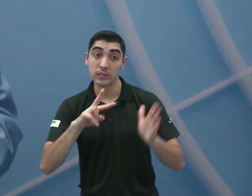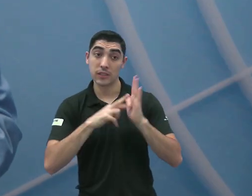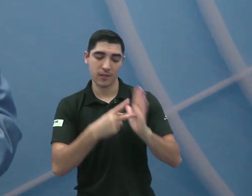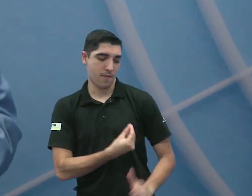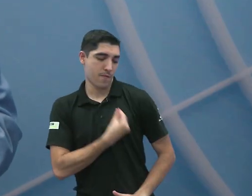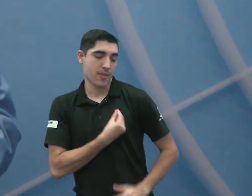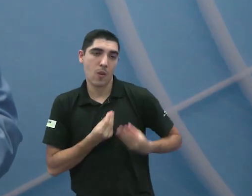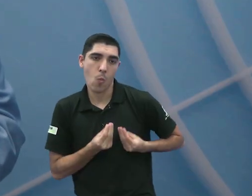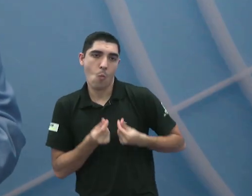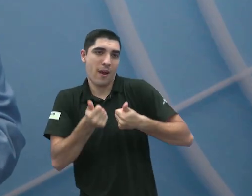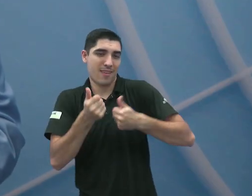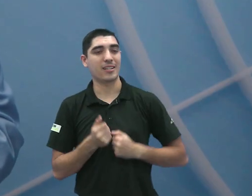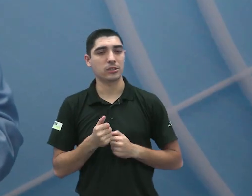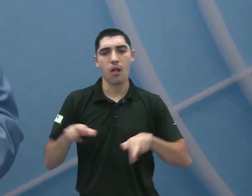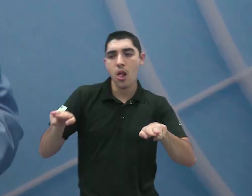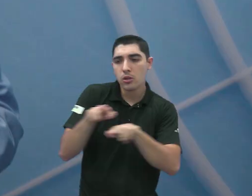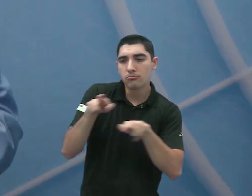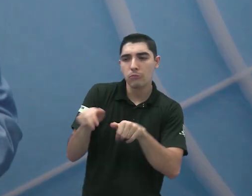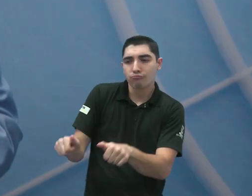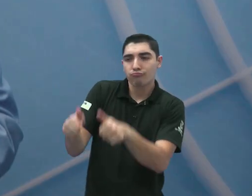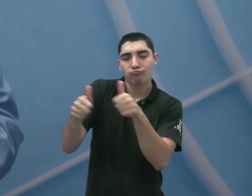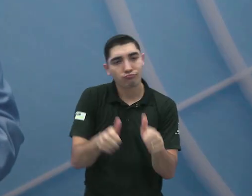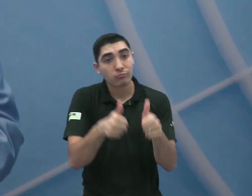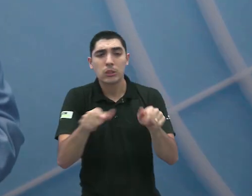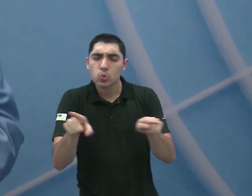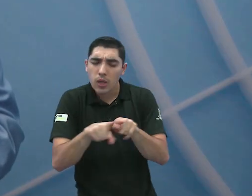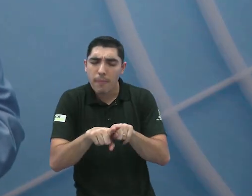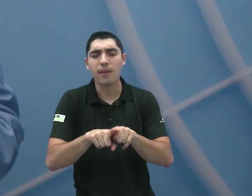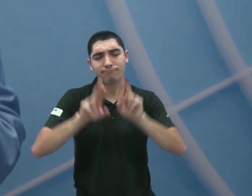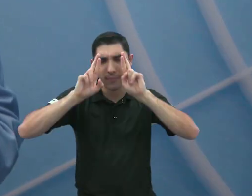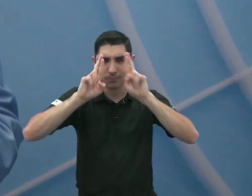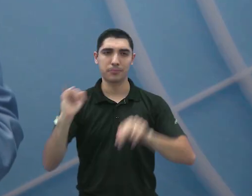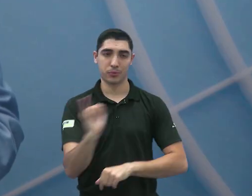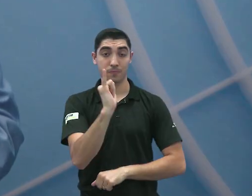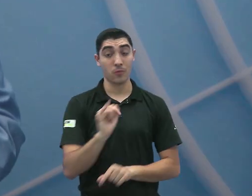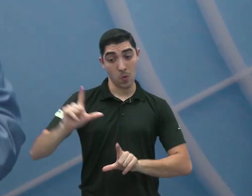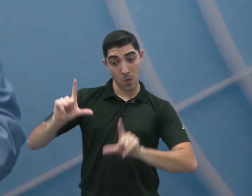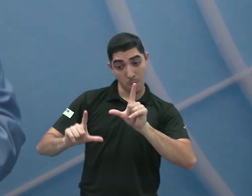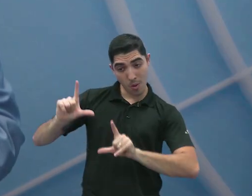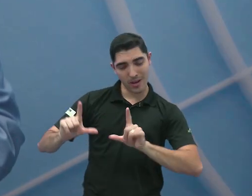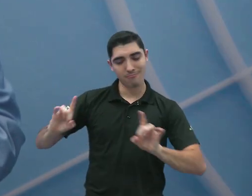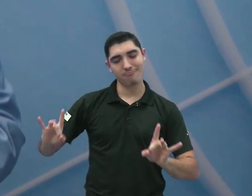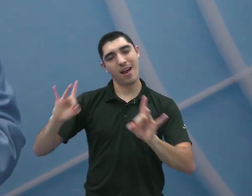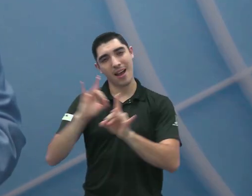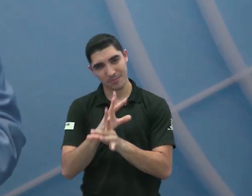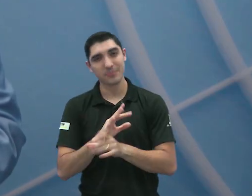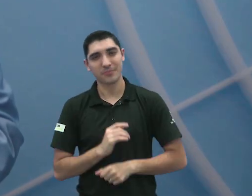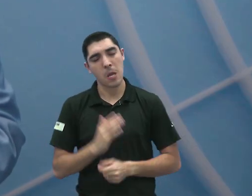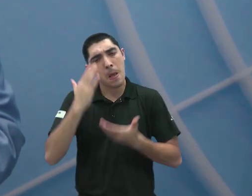de vida, relações saudáveis e respeito no dia a dia. O Diálogos da Cidade vai ficando por